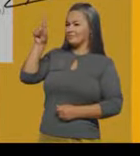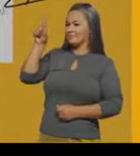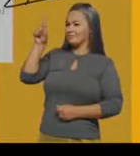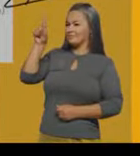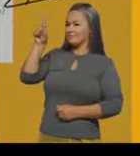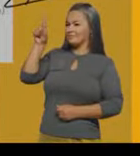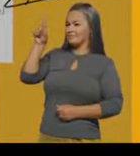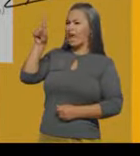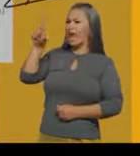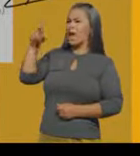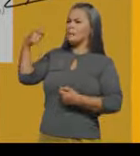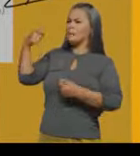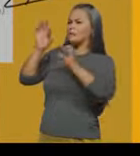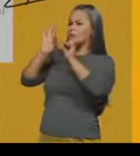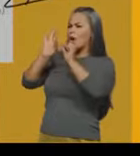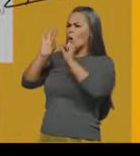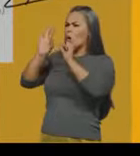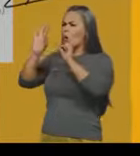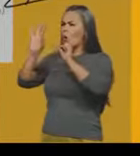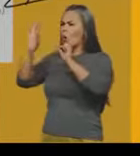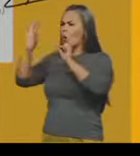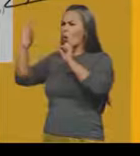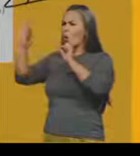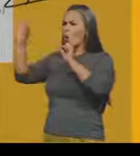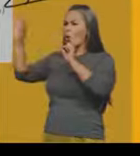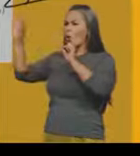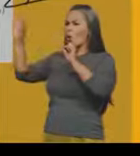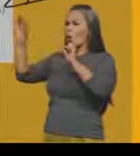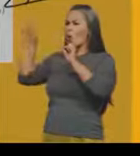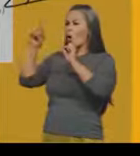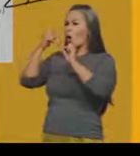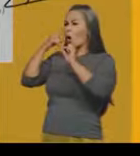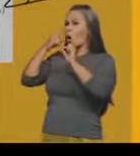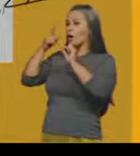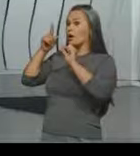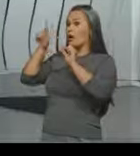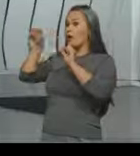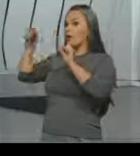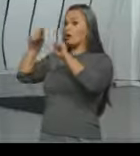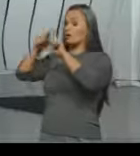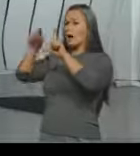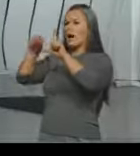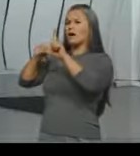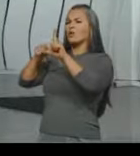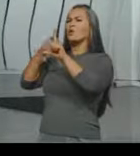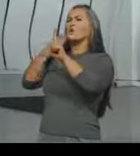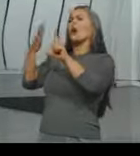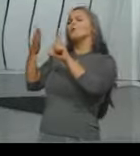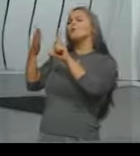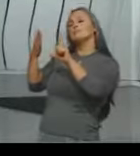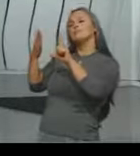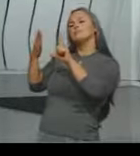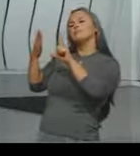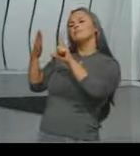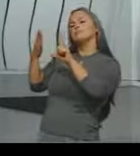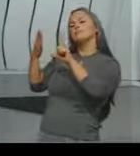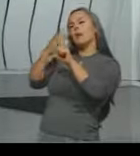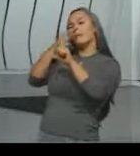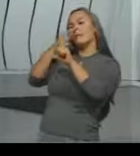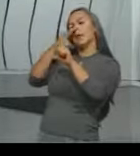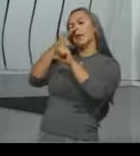Ah, vou estender isso aqui infinitamente. Aí vou pegar esse arco aqui. Ah, fiz um outro arco. Qual que é o valor desse ângulo? Ah, essa medida é